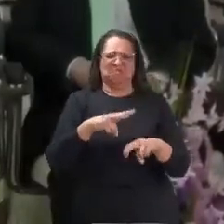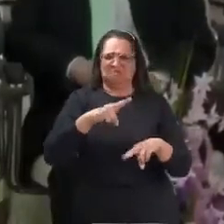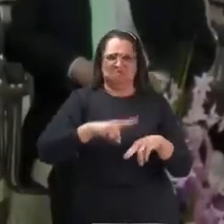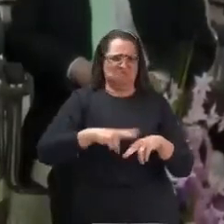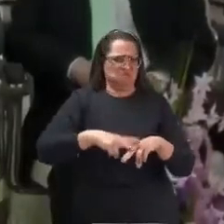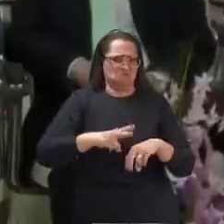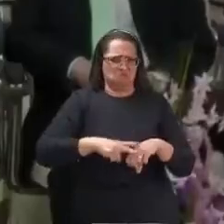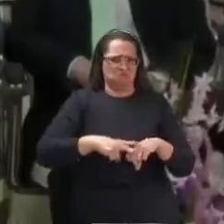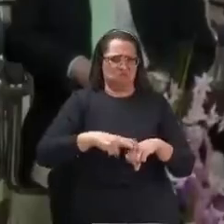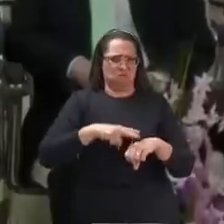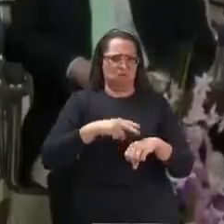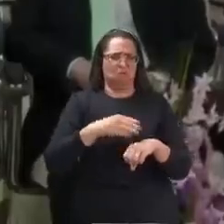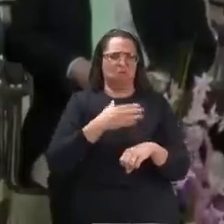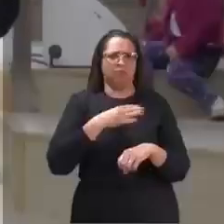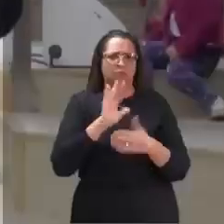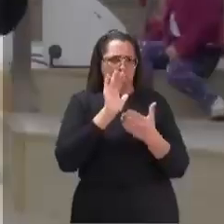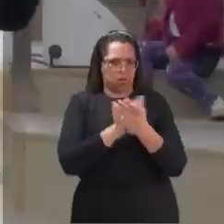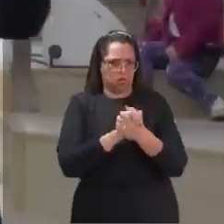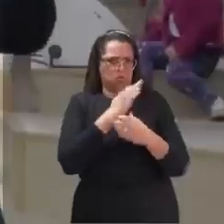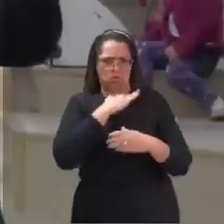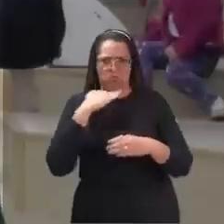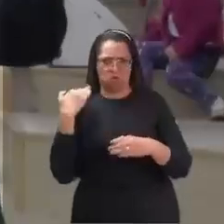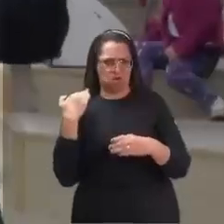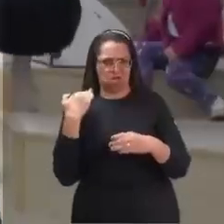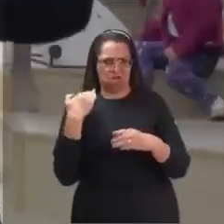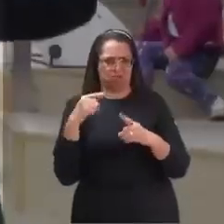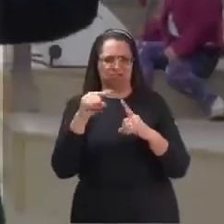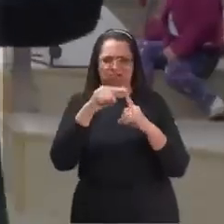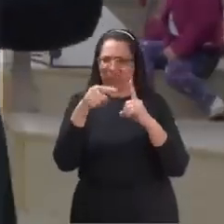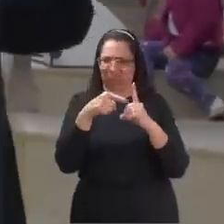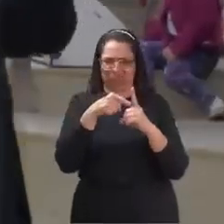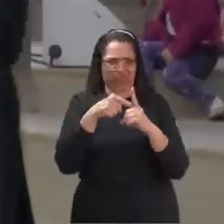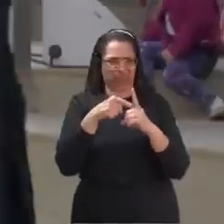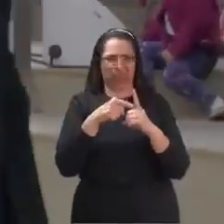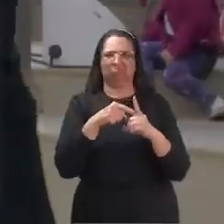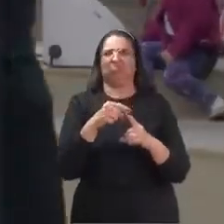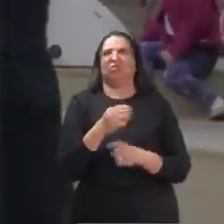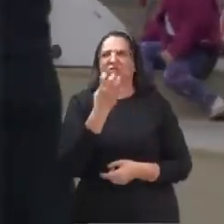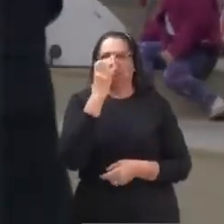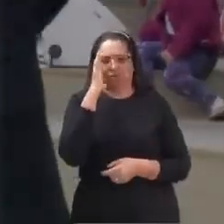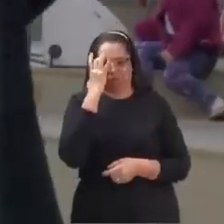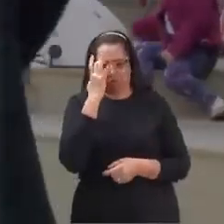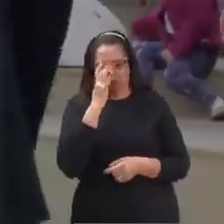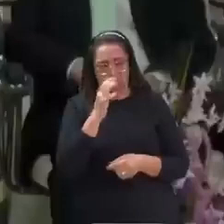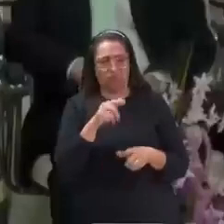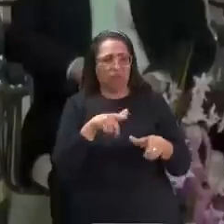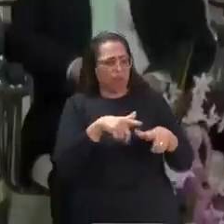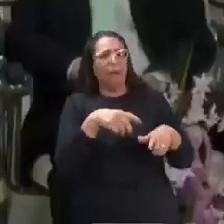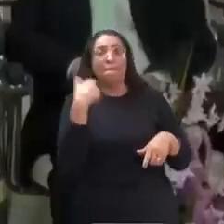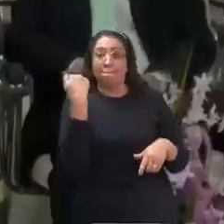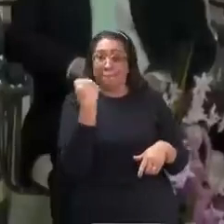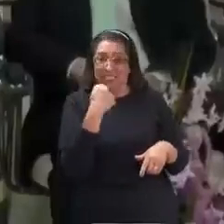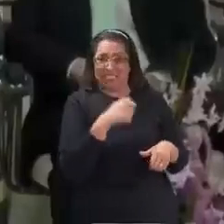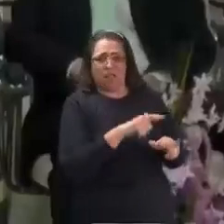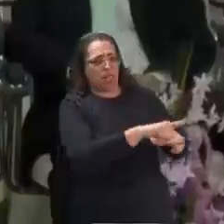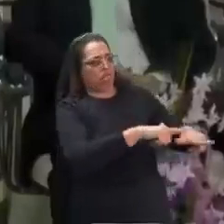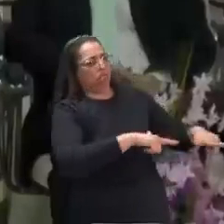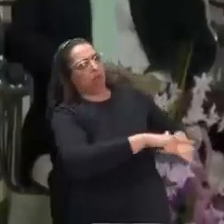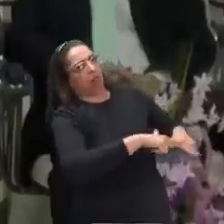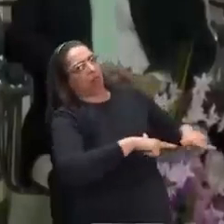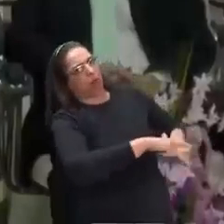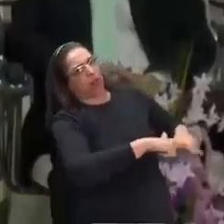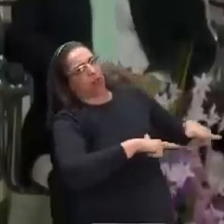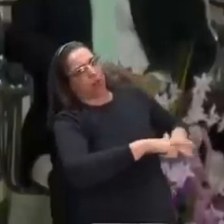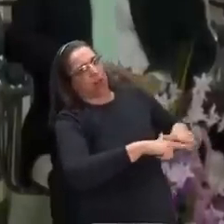presta. Se não tiver filho, é vergonha. Se não souber trabalhar no campo, não serve. Por